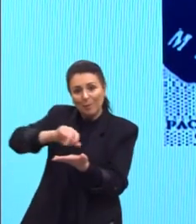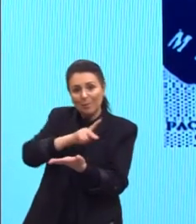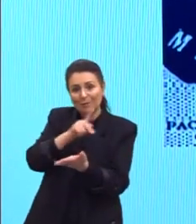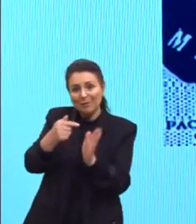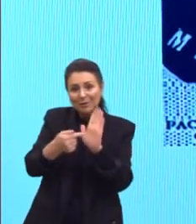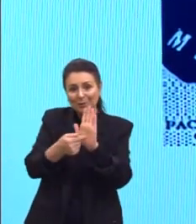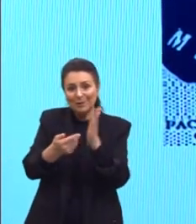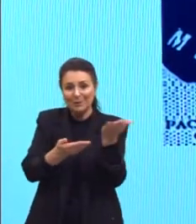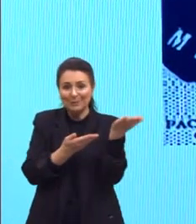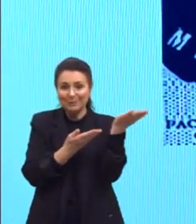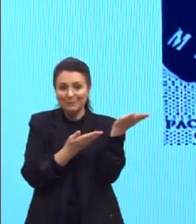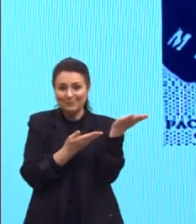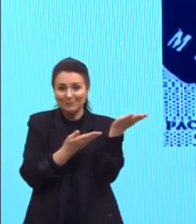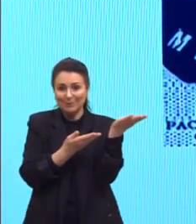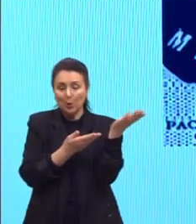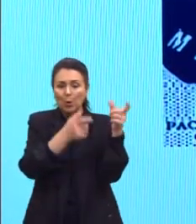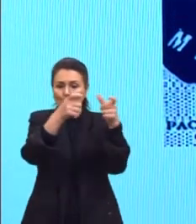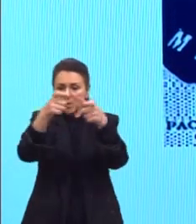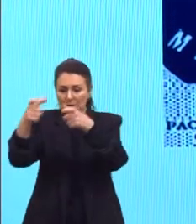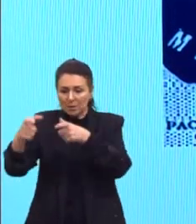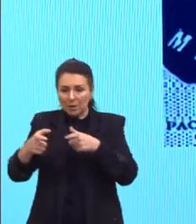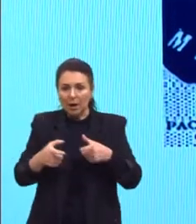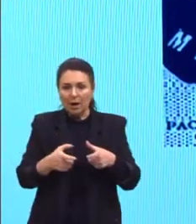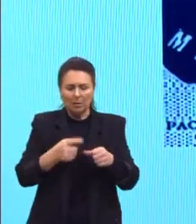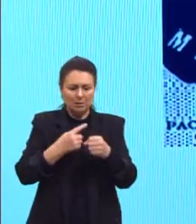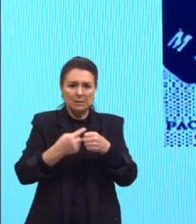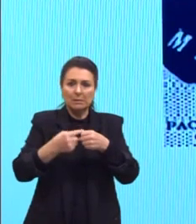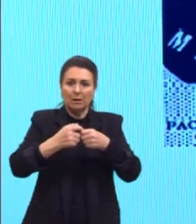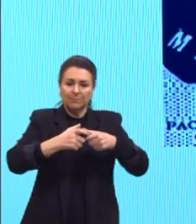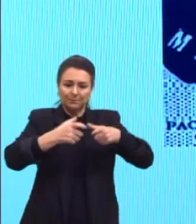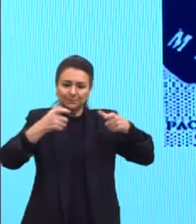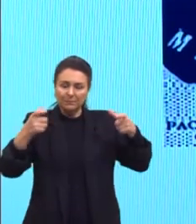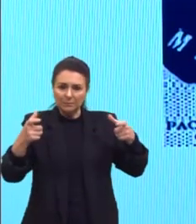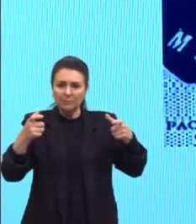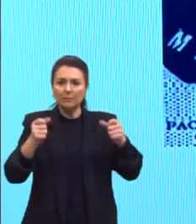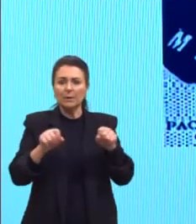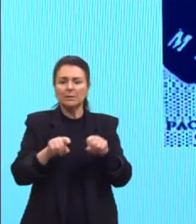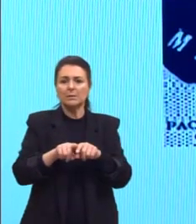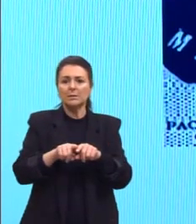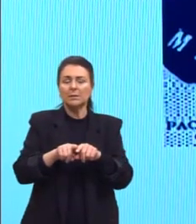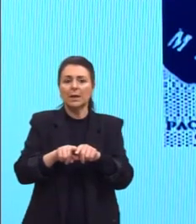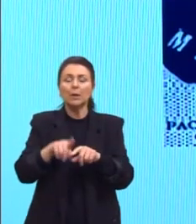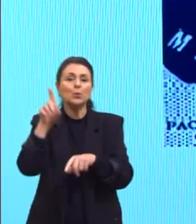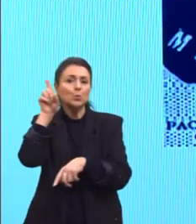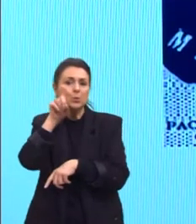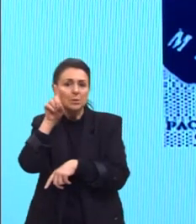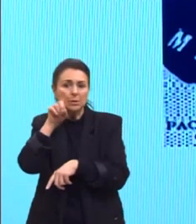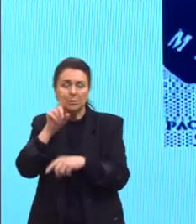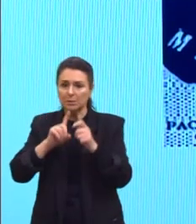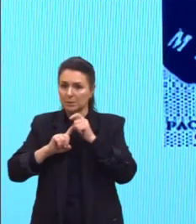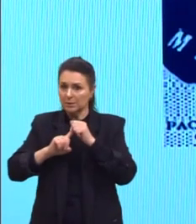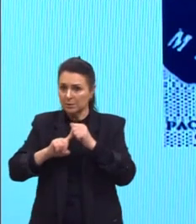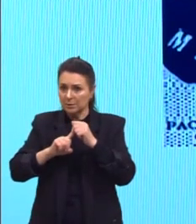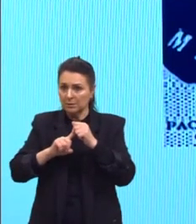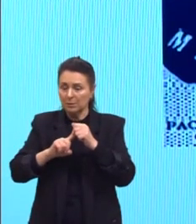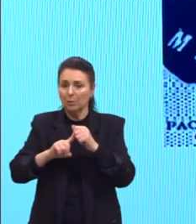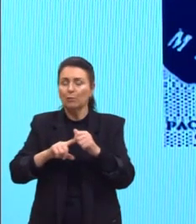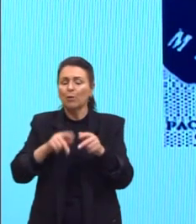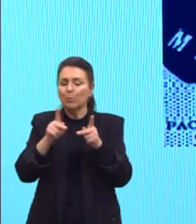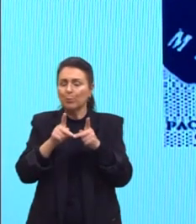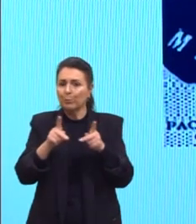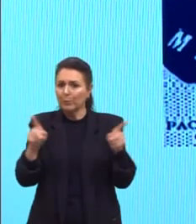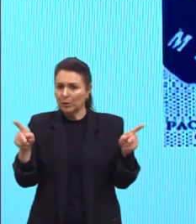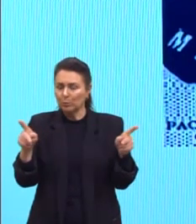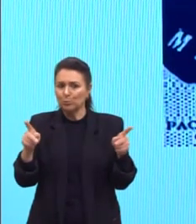conseguiria atingir aí e as grandes cidades né as grandes potências Americanas né então foi um por um